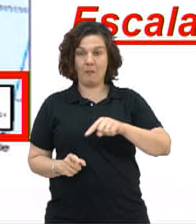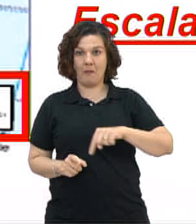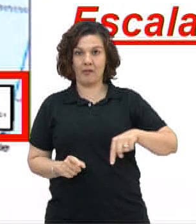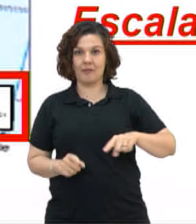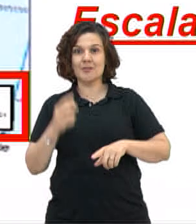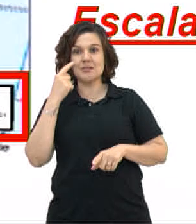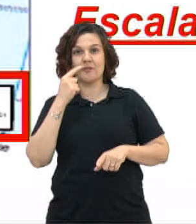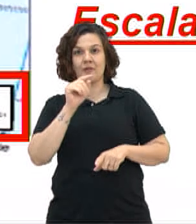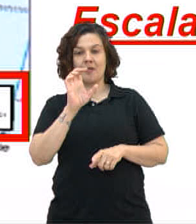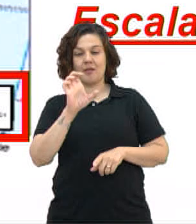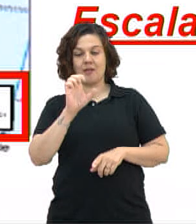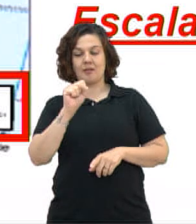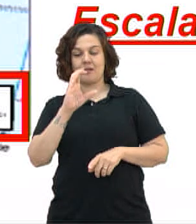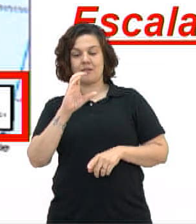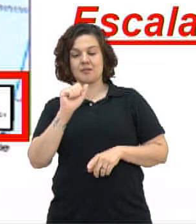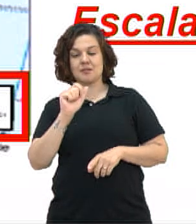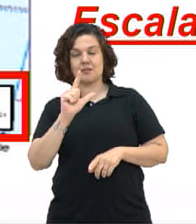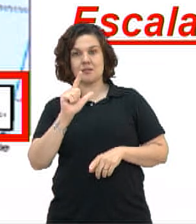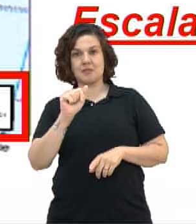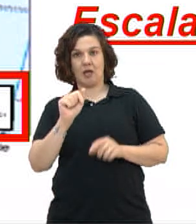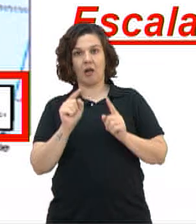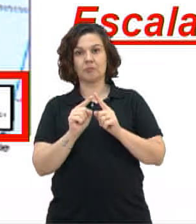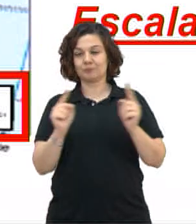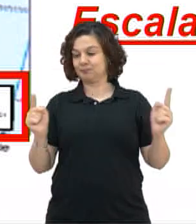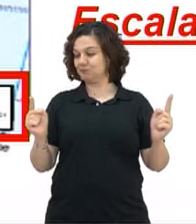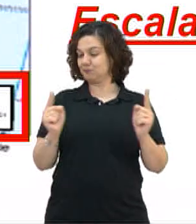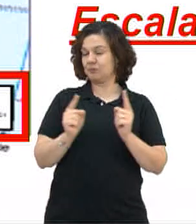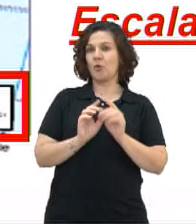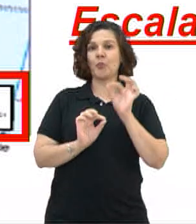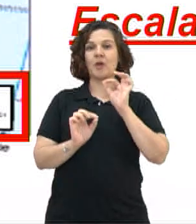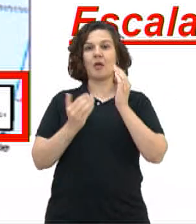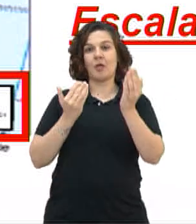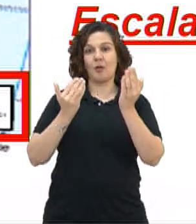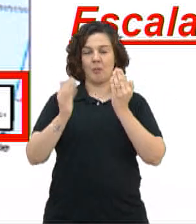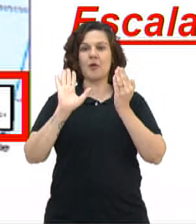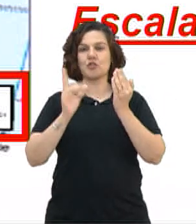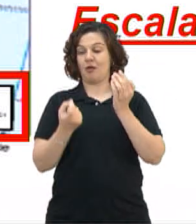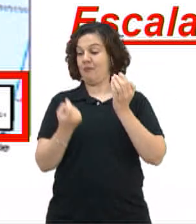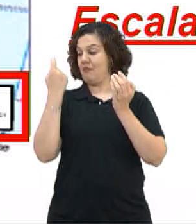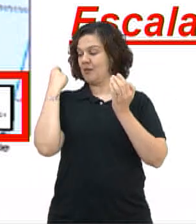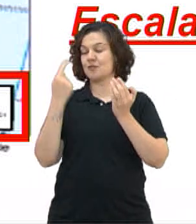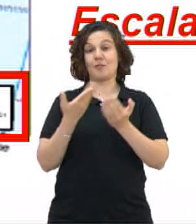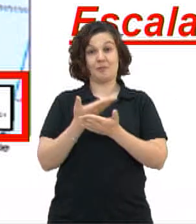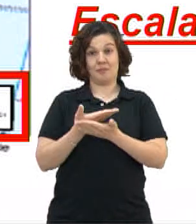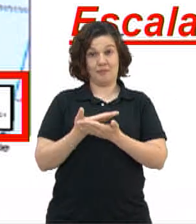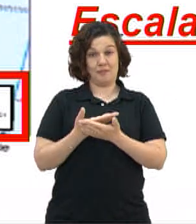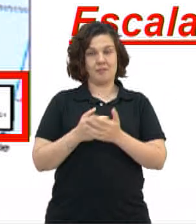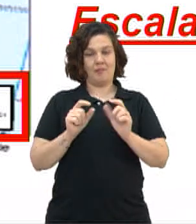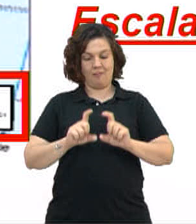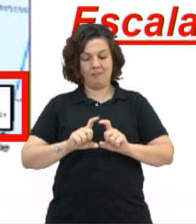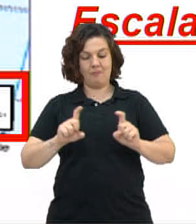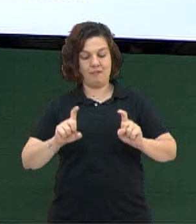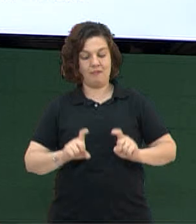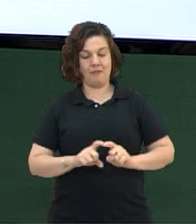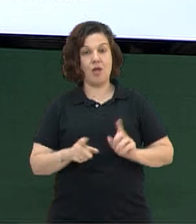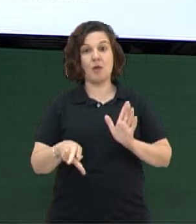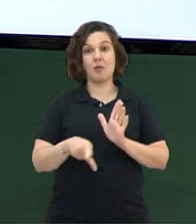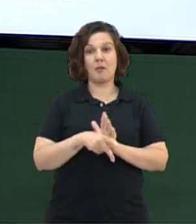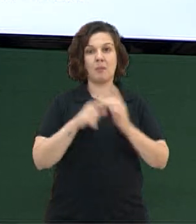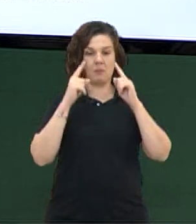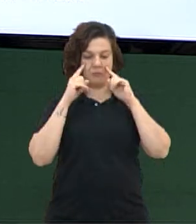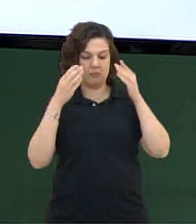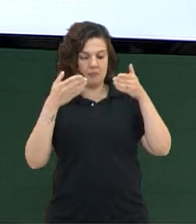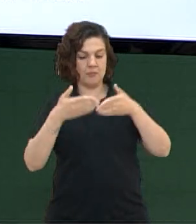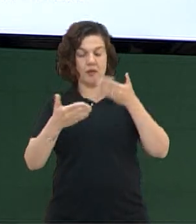identificar a escala que está ali, ó. Que a escala, conforme nós já vimos em outros momentos, é uma ferramenta que possibilita